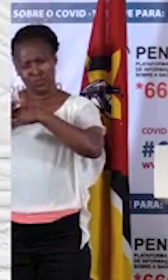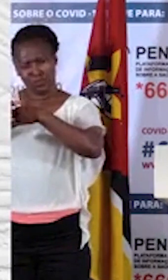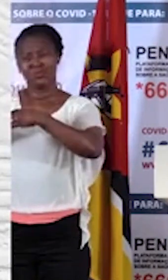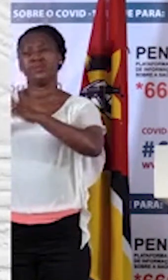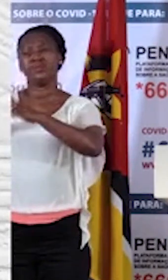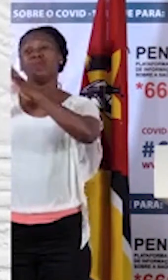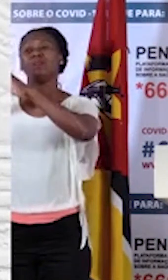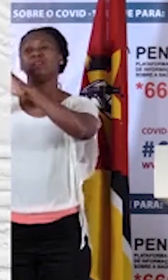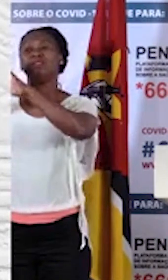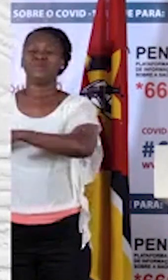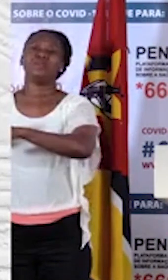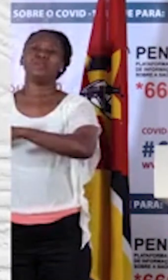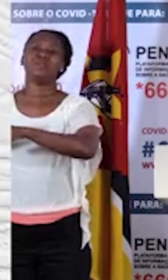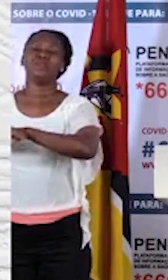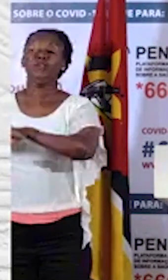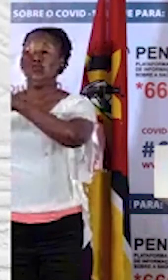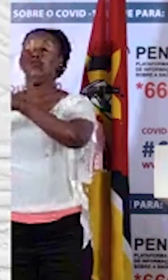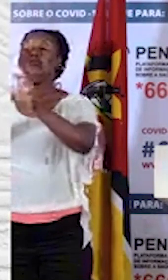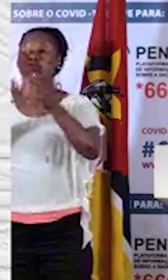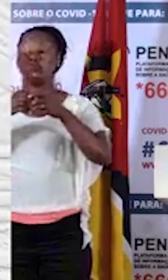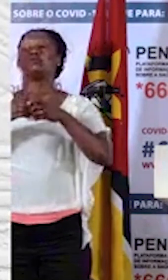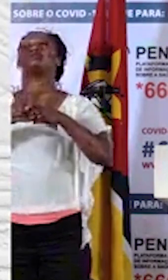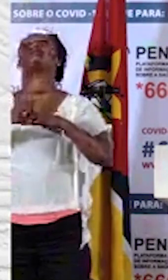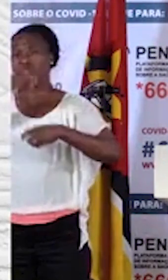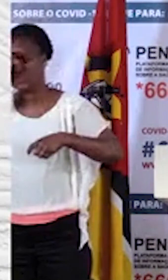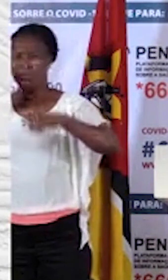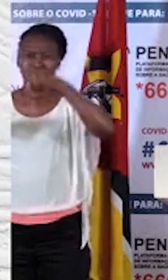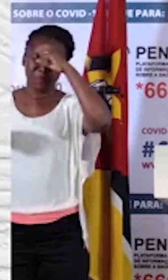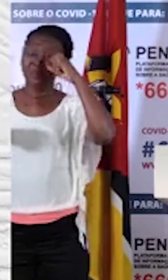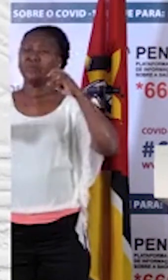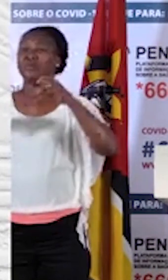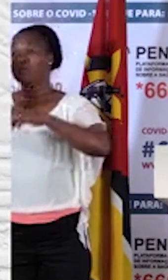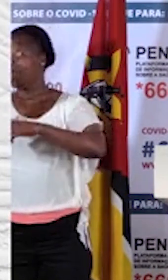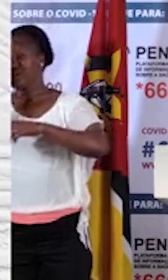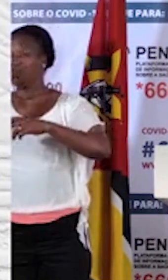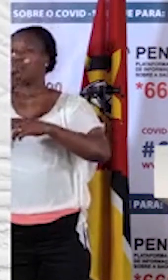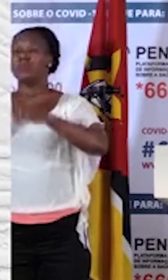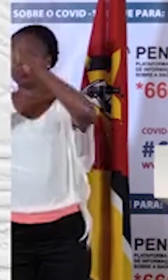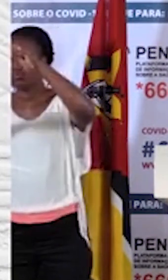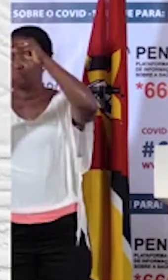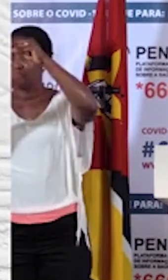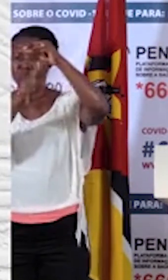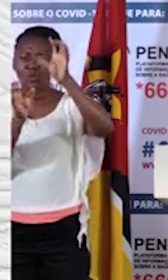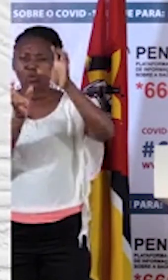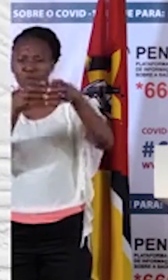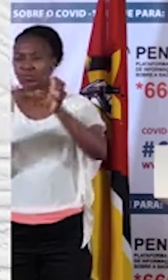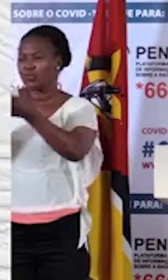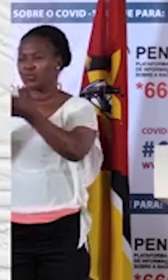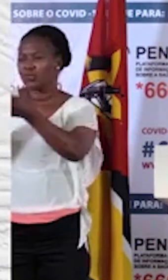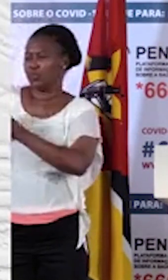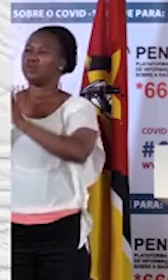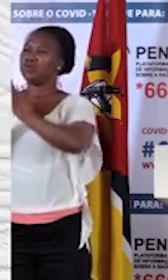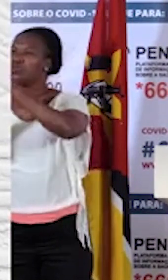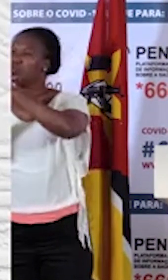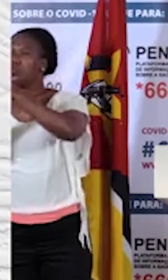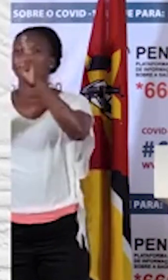e neste momento as equipas estão a trabalhar no sentido de identificação e mapeamento de todos os